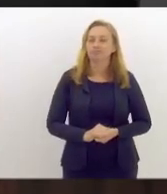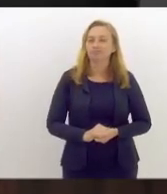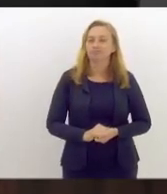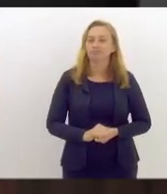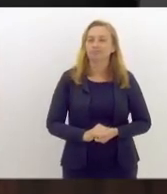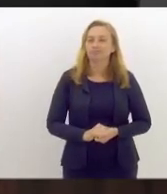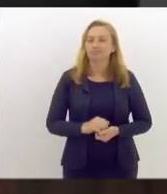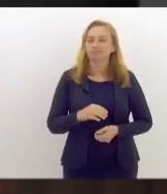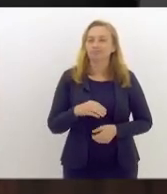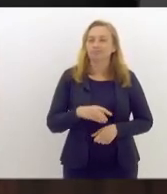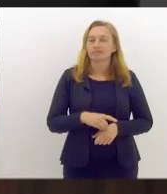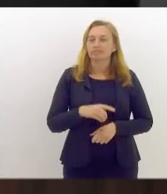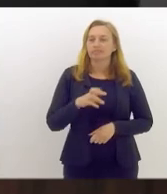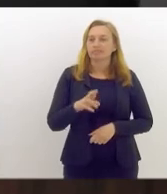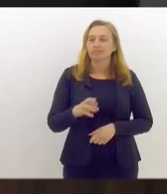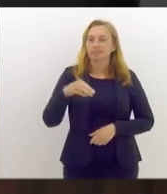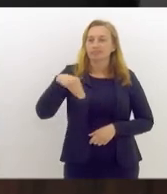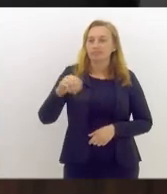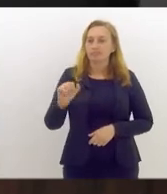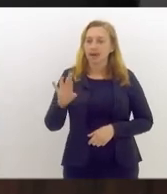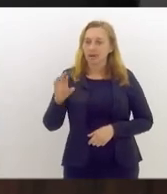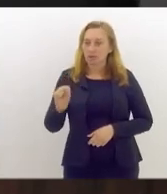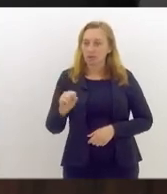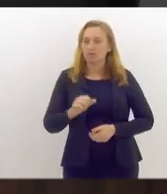Dr Marcos Hering